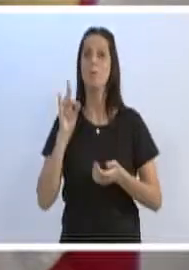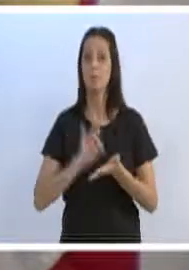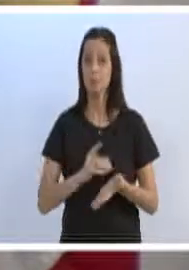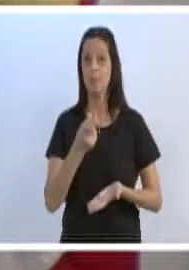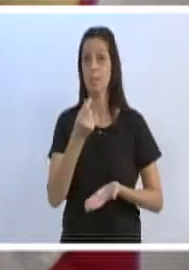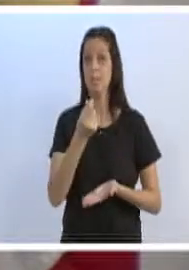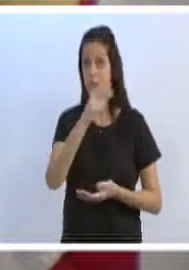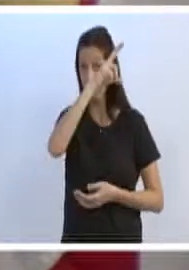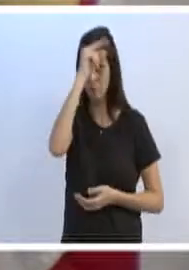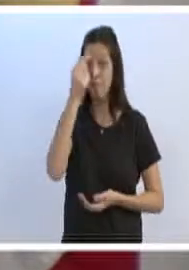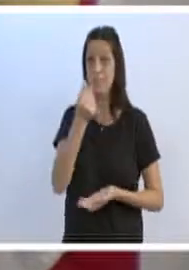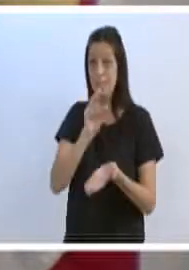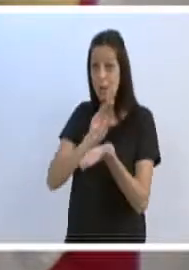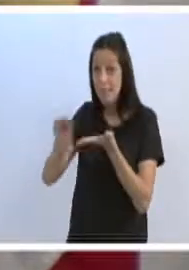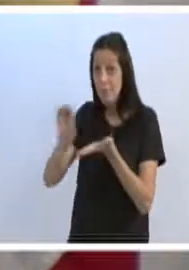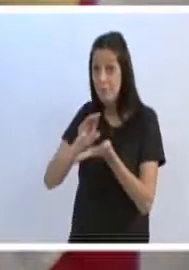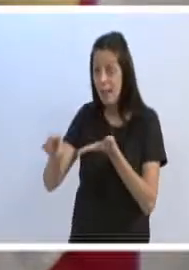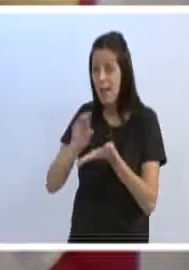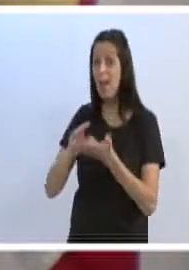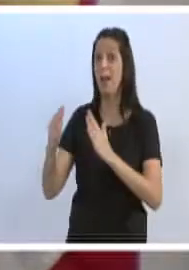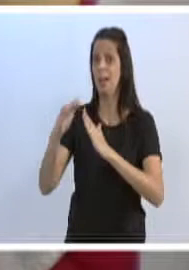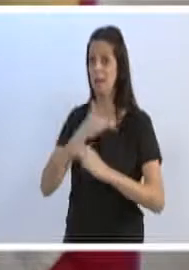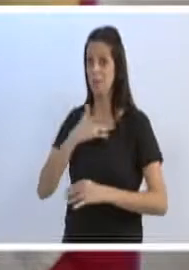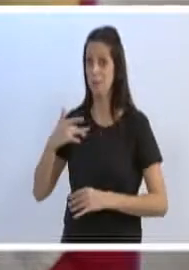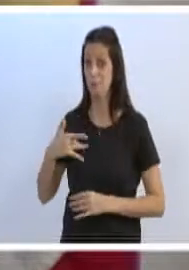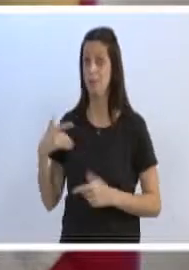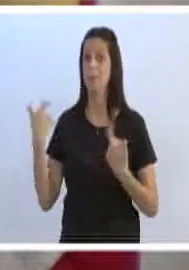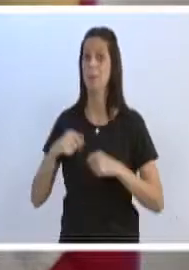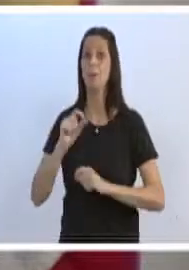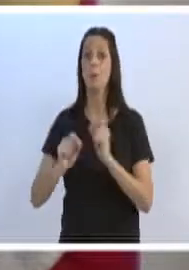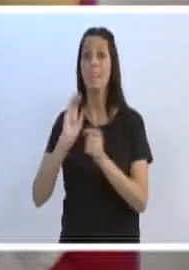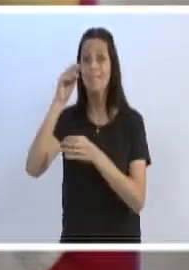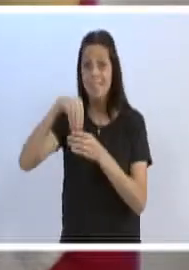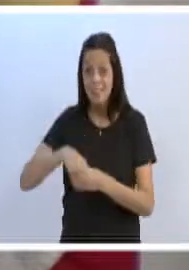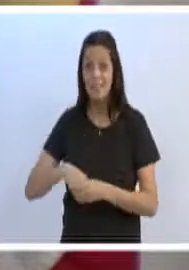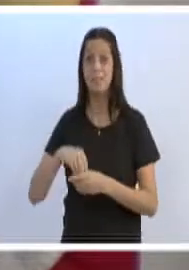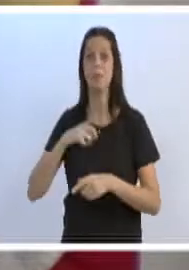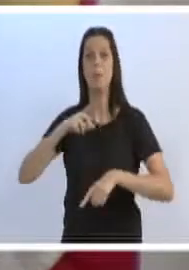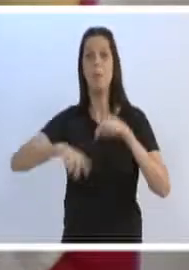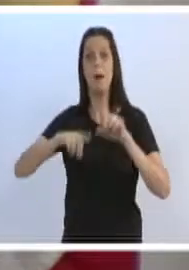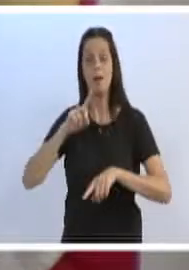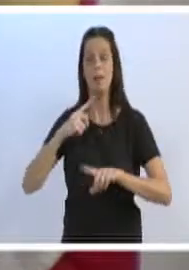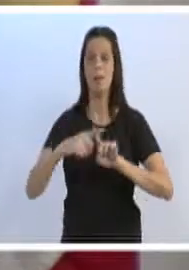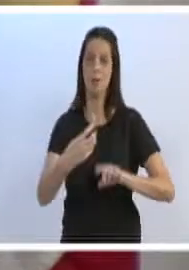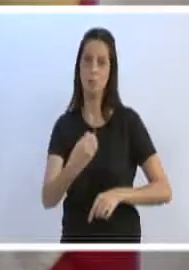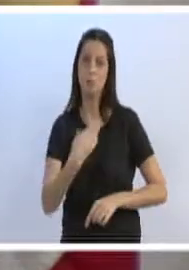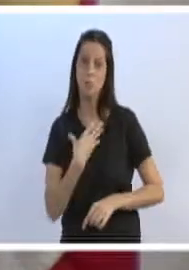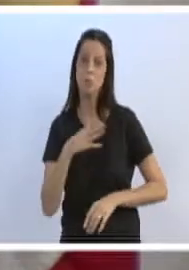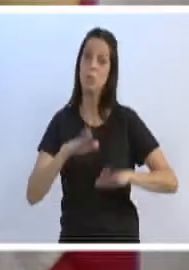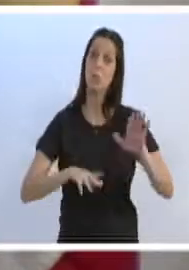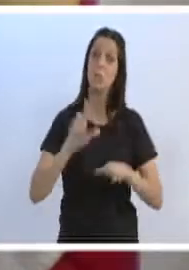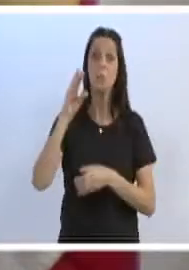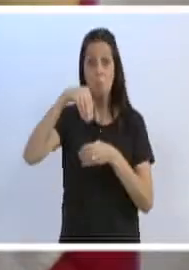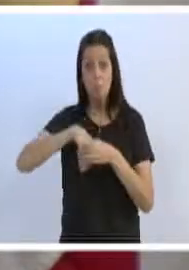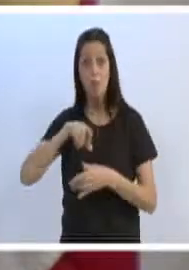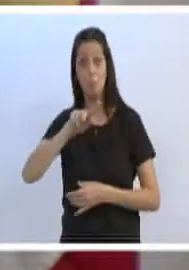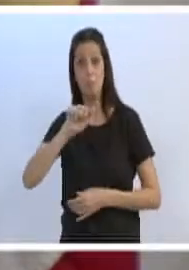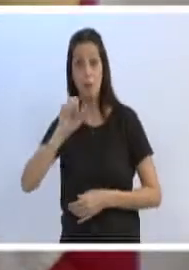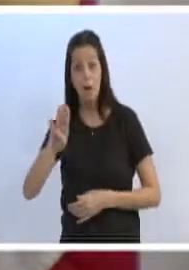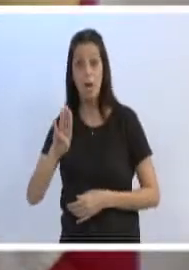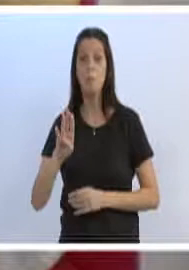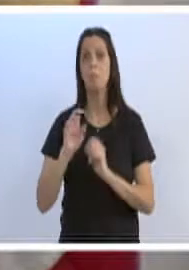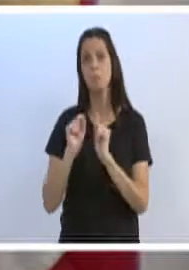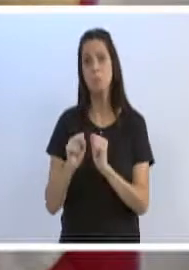do executivo na questão de termos um aparelho de raio-x quem sabe laboratório no mínimo em três